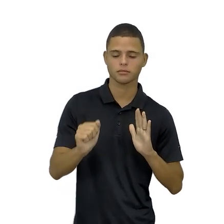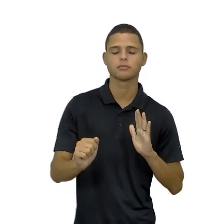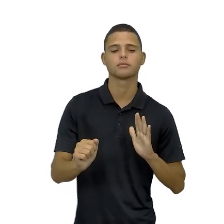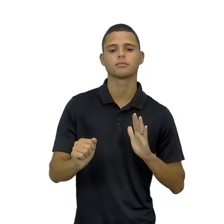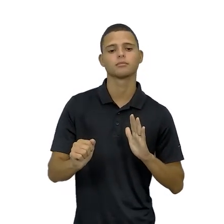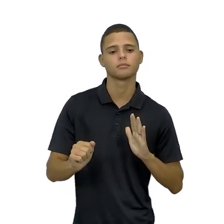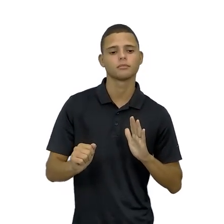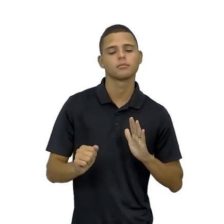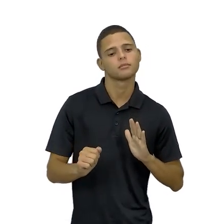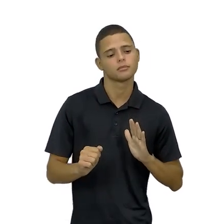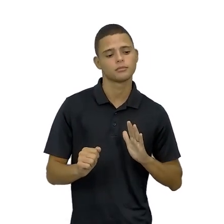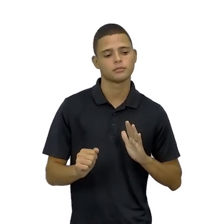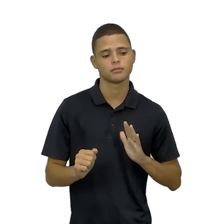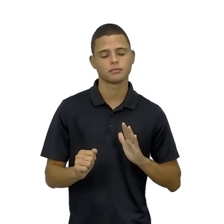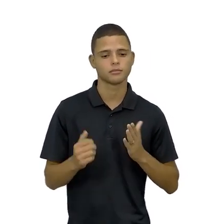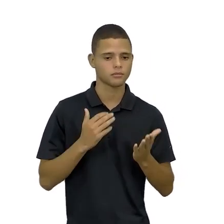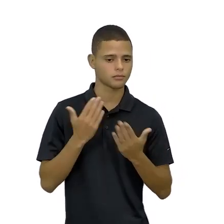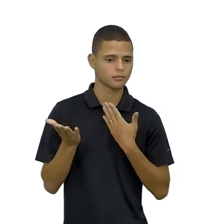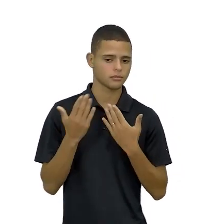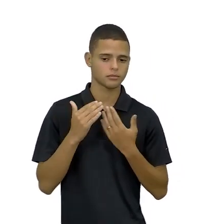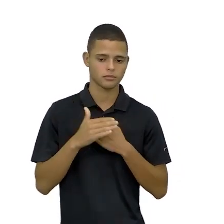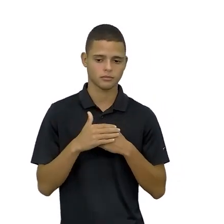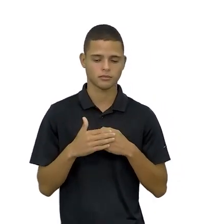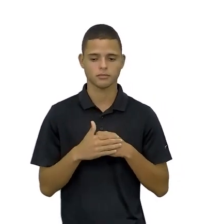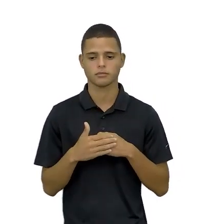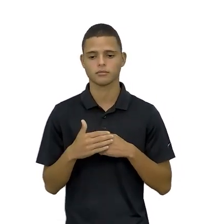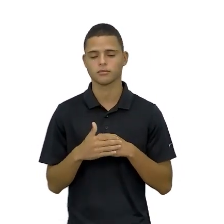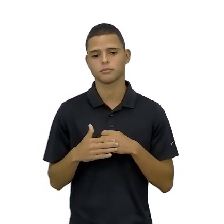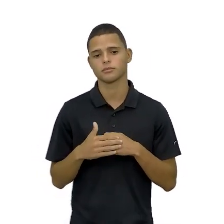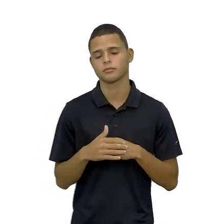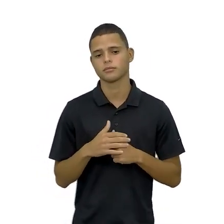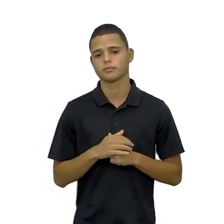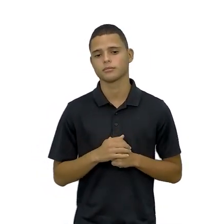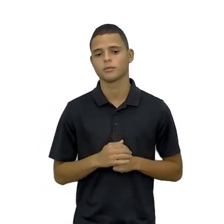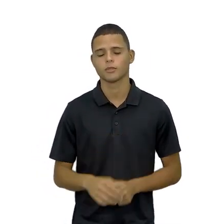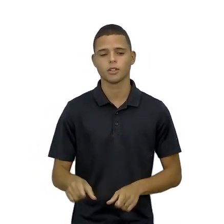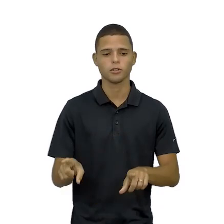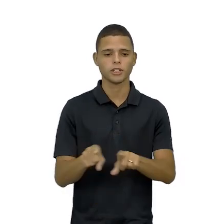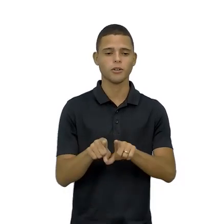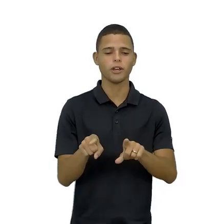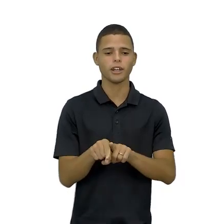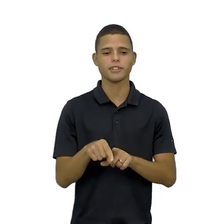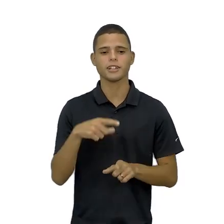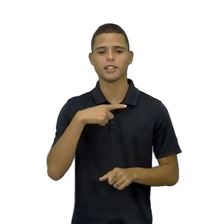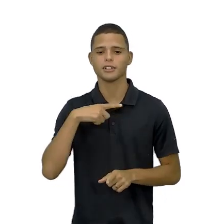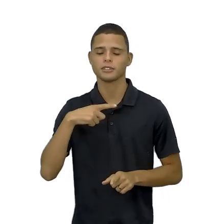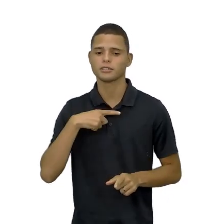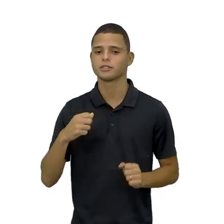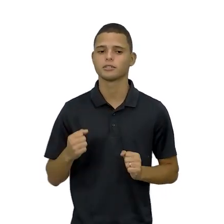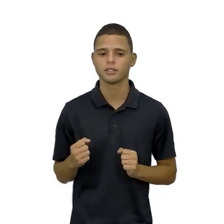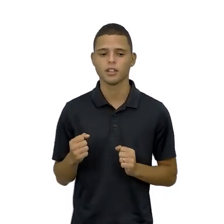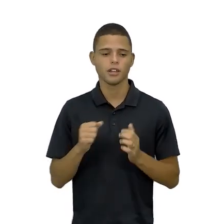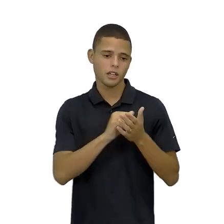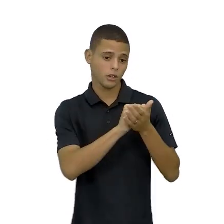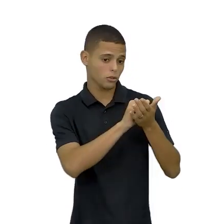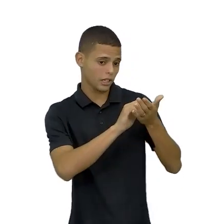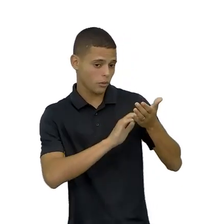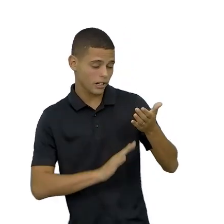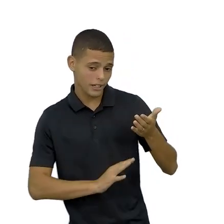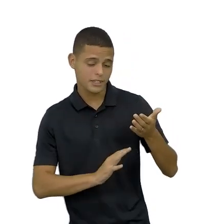possibilitar essa conversa entre vocês, para que vocês planejem atividades que sejam mais